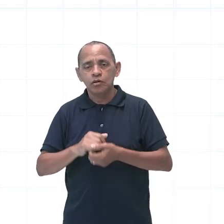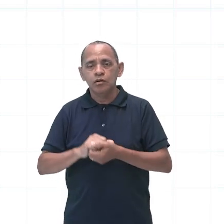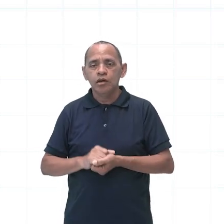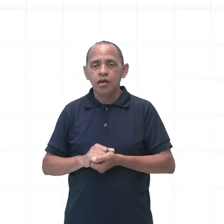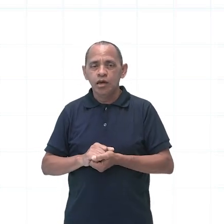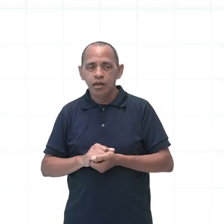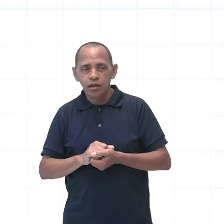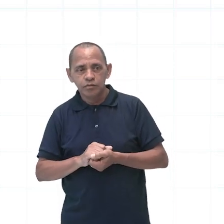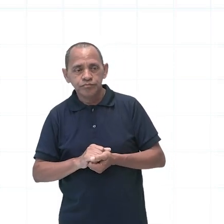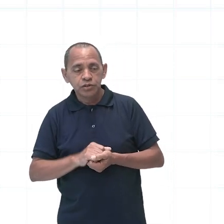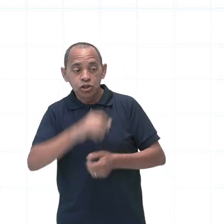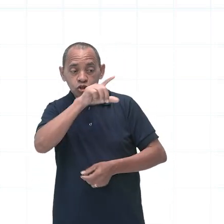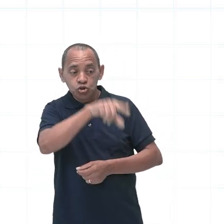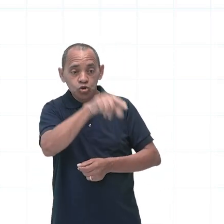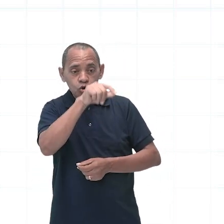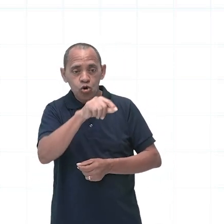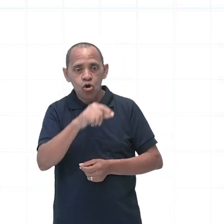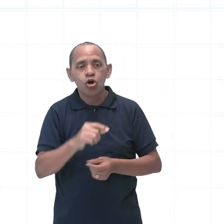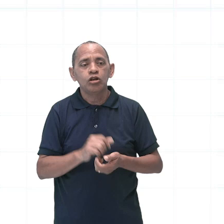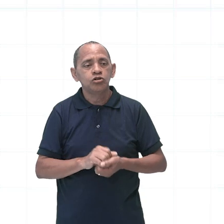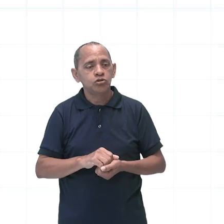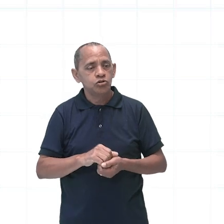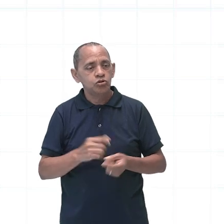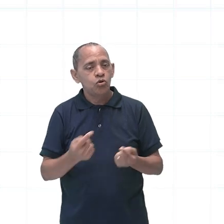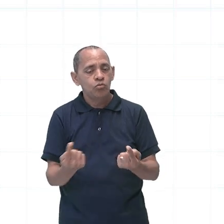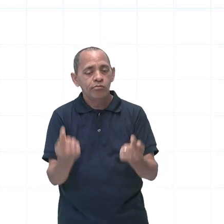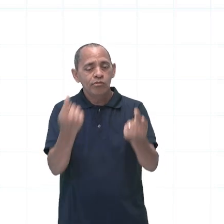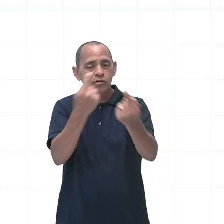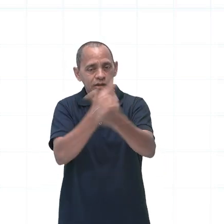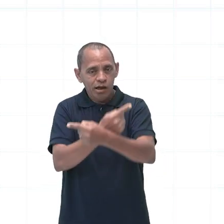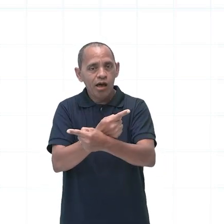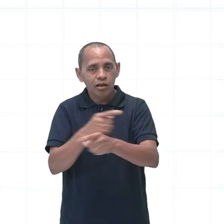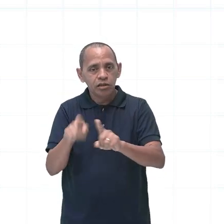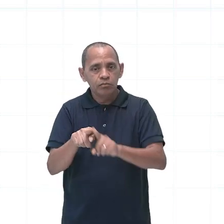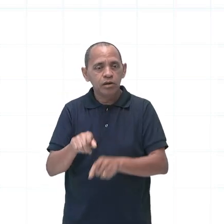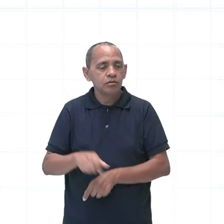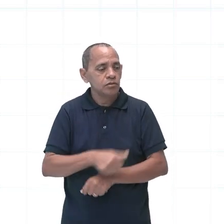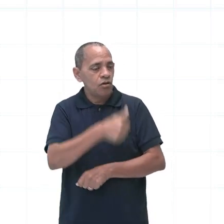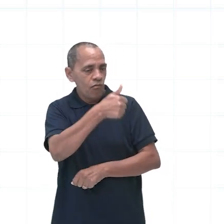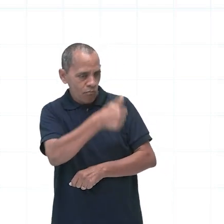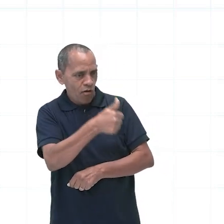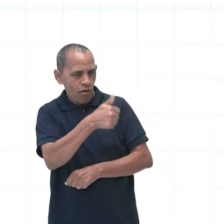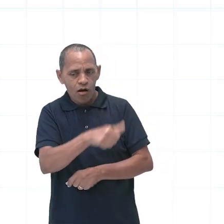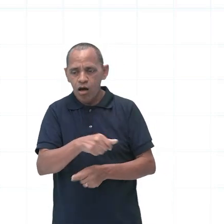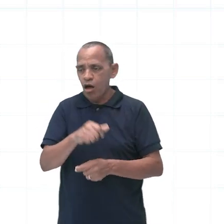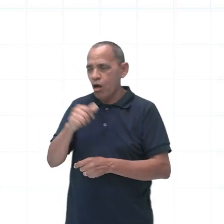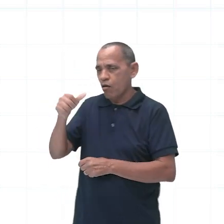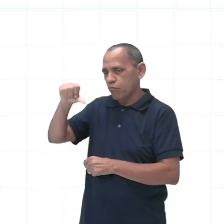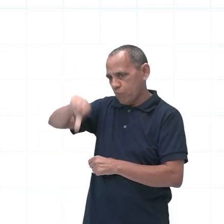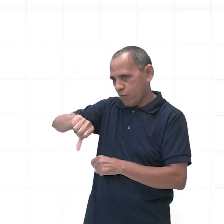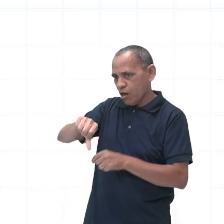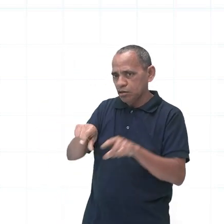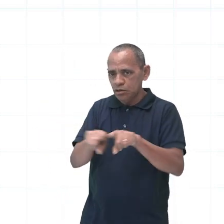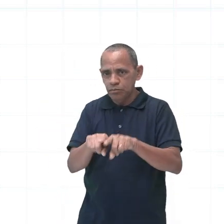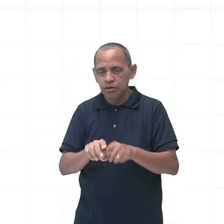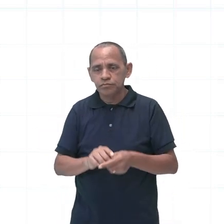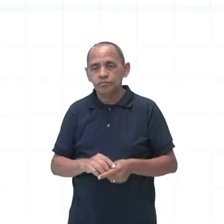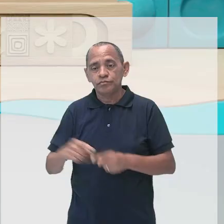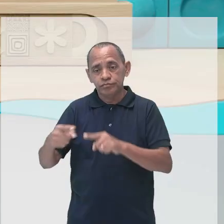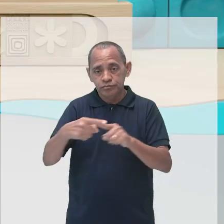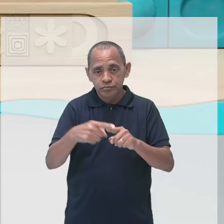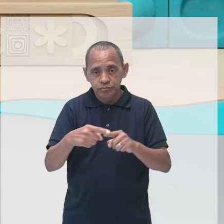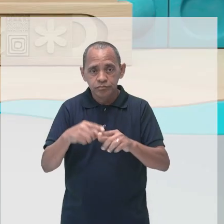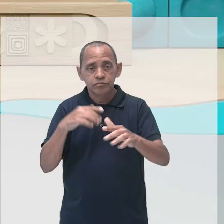contrários e favoráveis relacionados a determinada temática. Nesse tipo de movimento, nós vamos ter